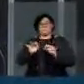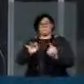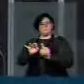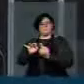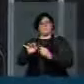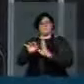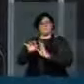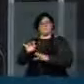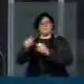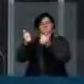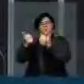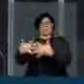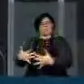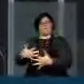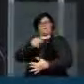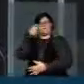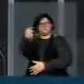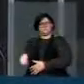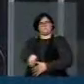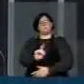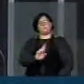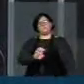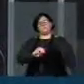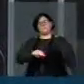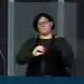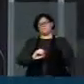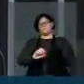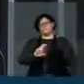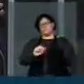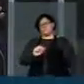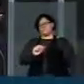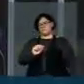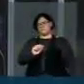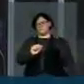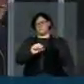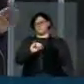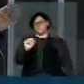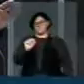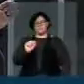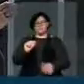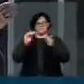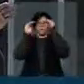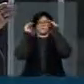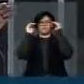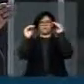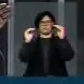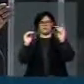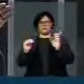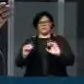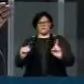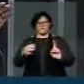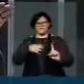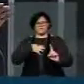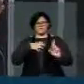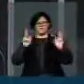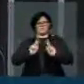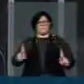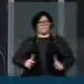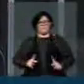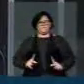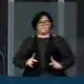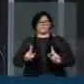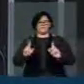ser radicalmente democrático. Não é para garantir uma paz de cemitérios. Não